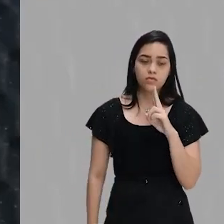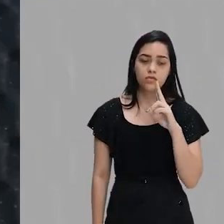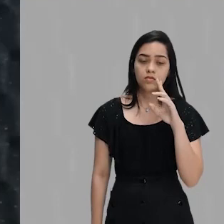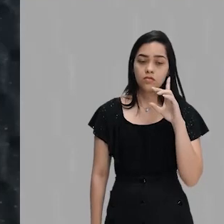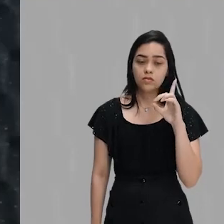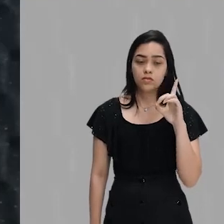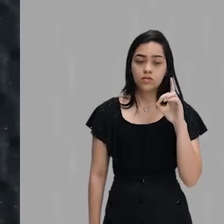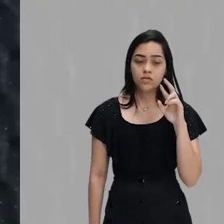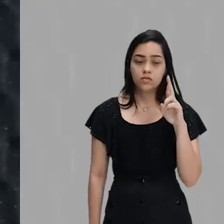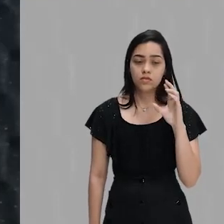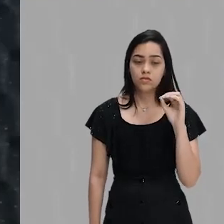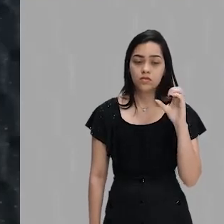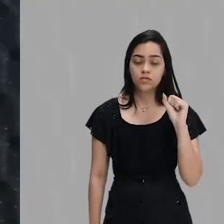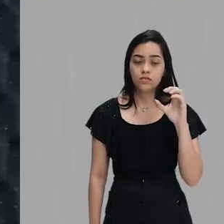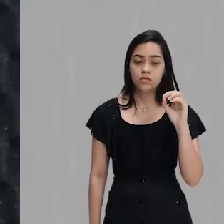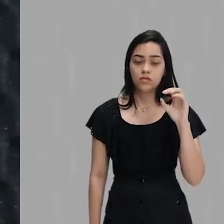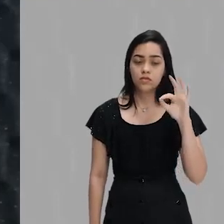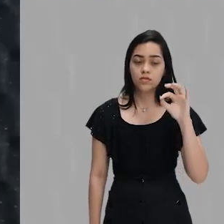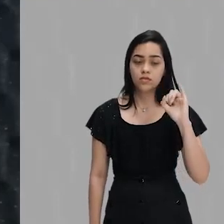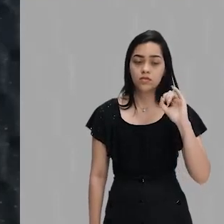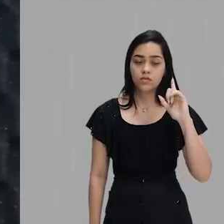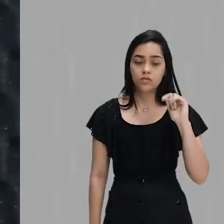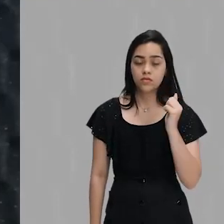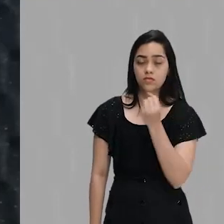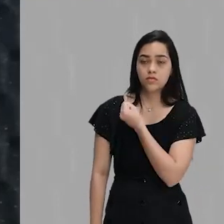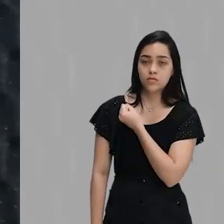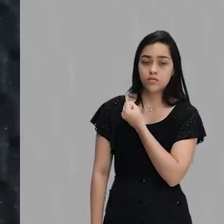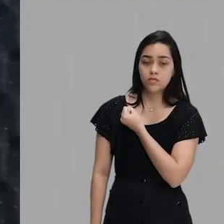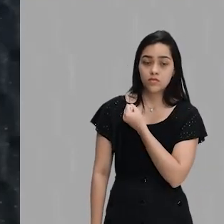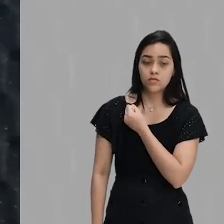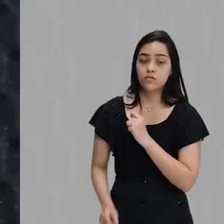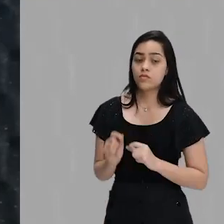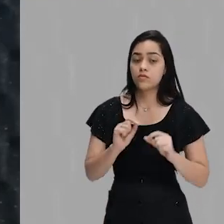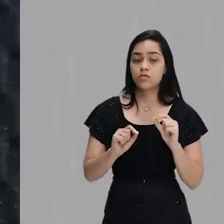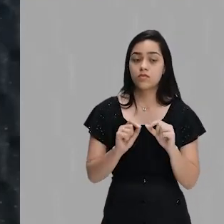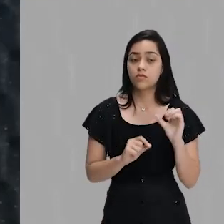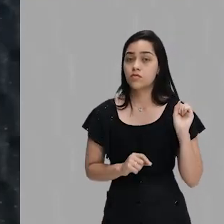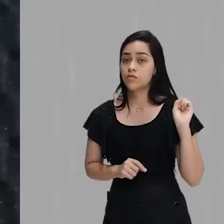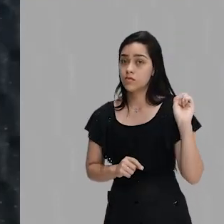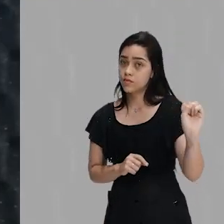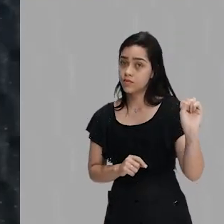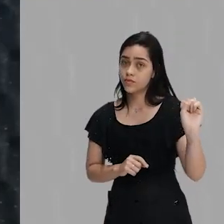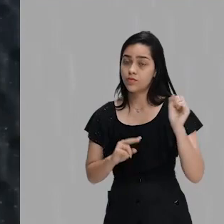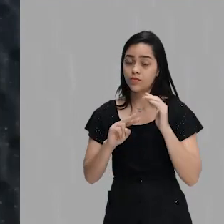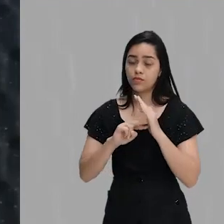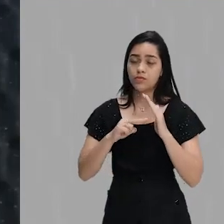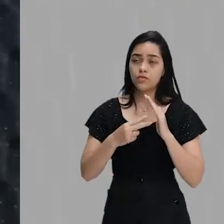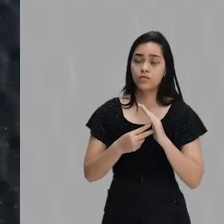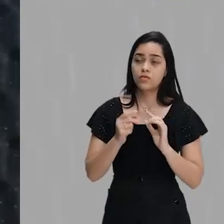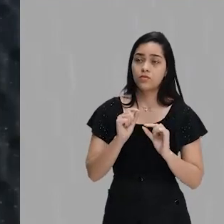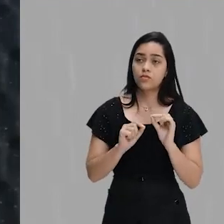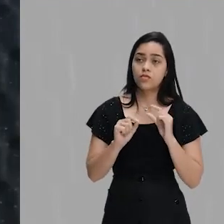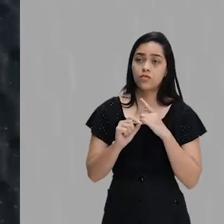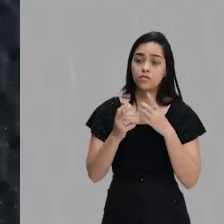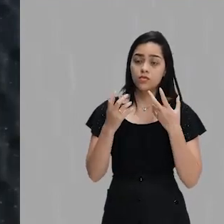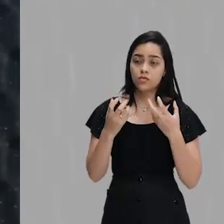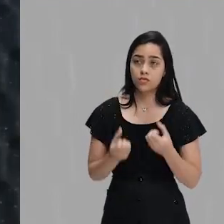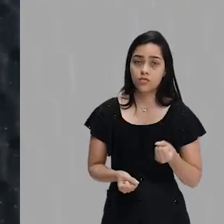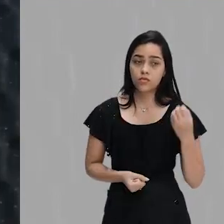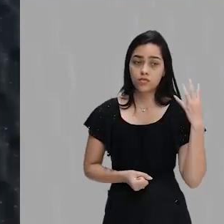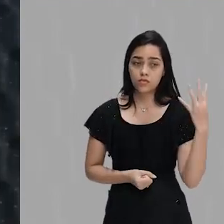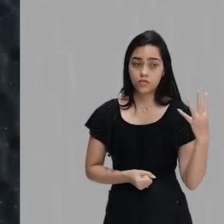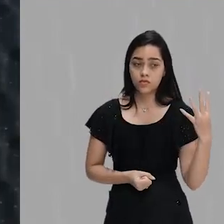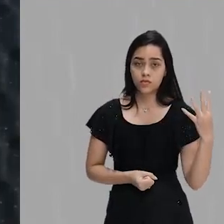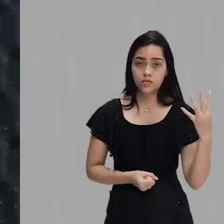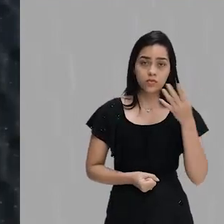drosófila, elas possuem um número cromossômico diploide de 8. Quer dizer que ela recebeu